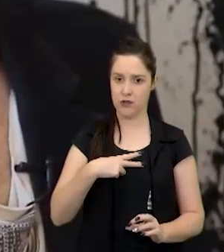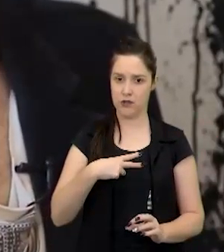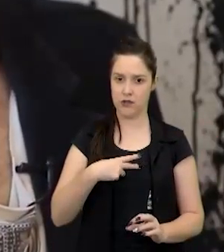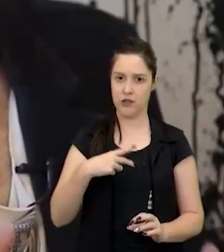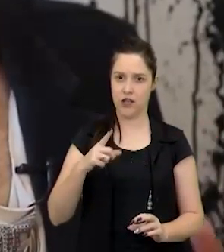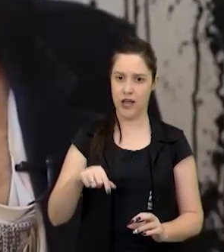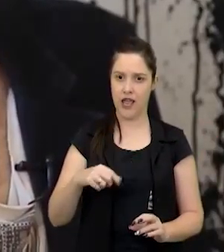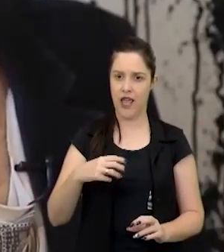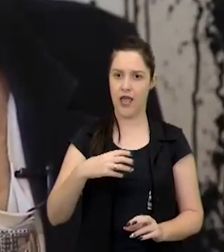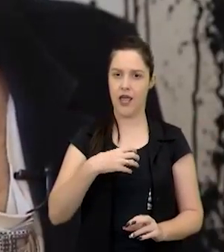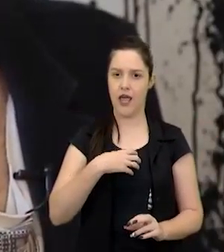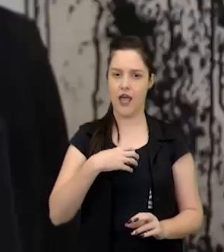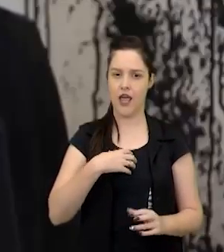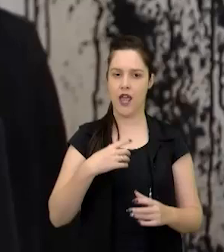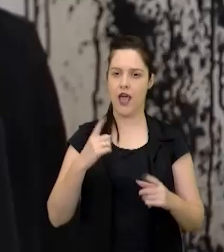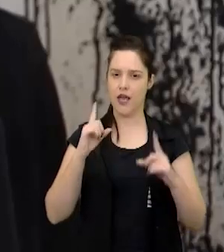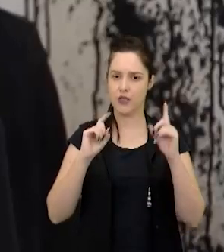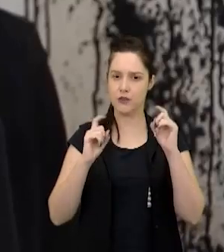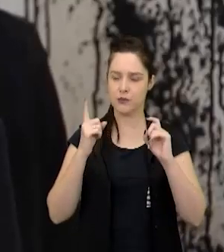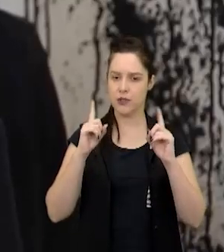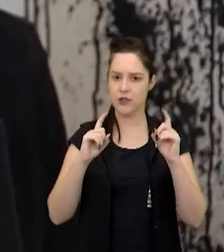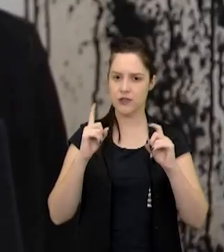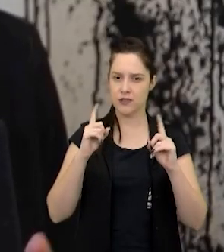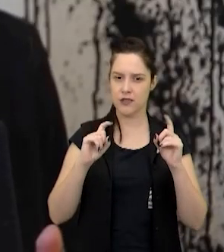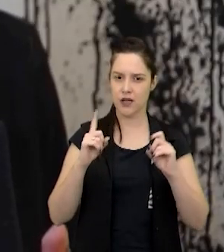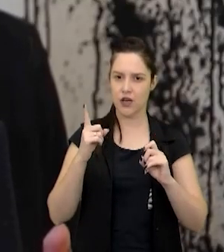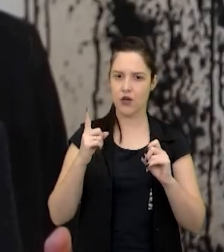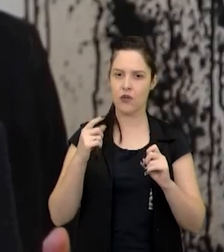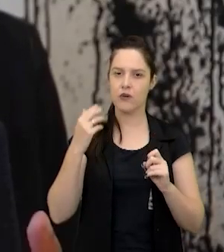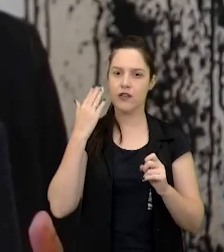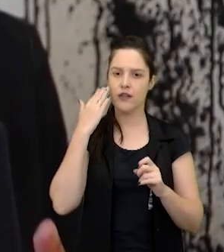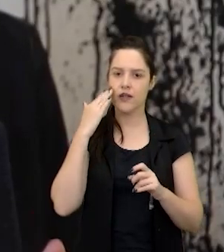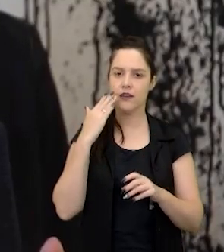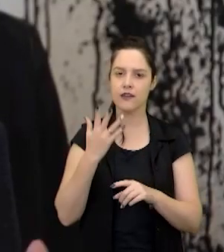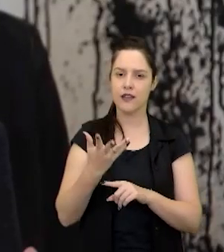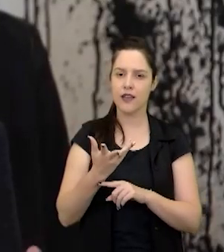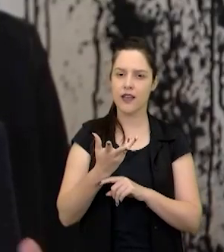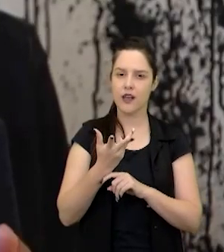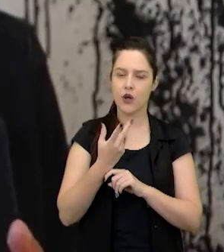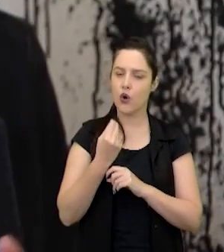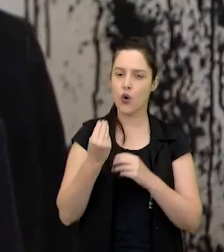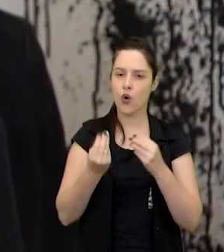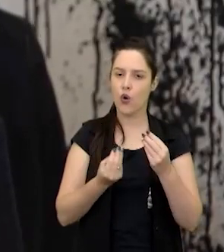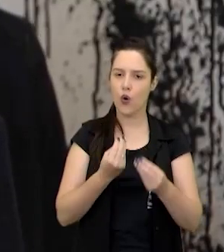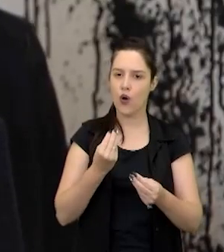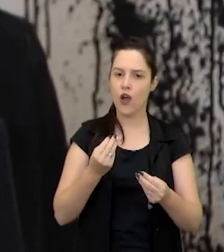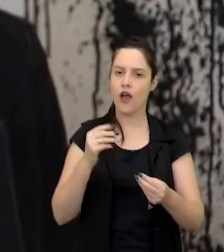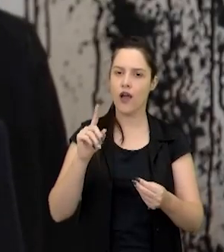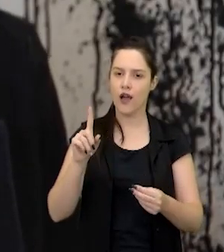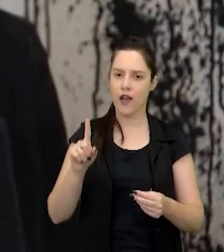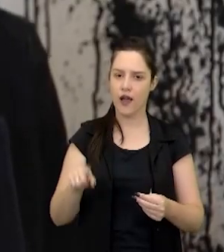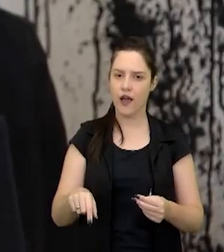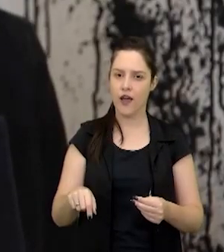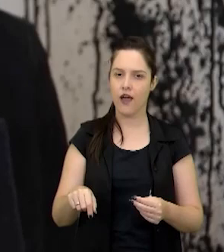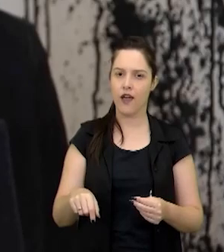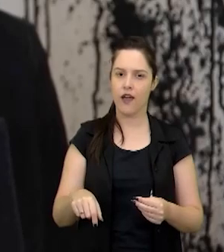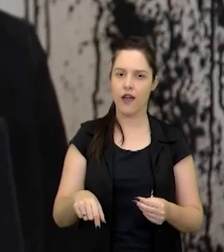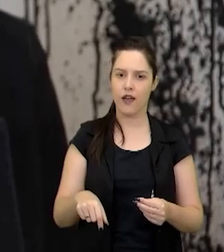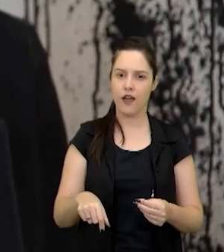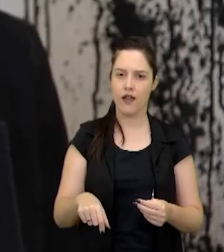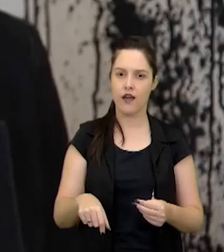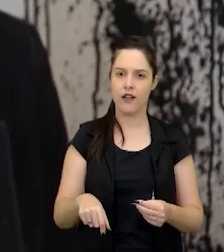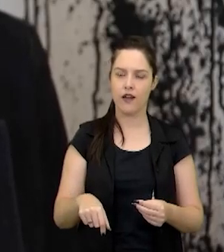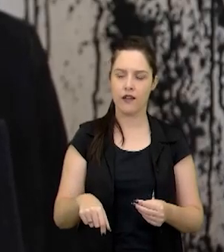de expressão artística. Mas se não entendermos como ela funciona, realmente nos tornamos